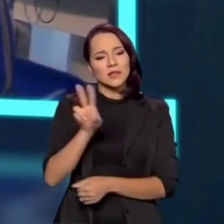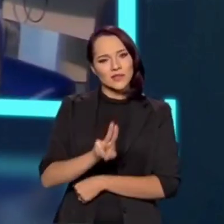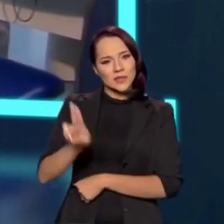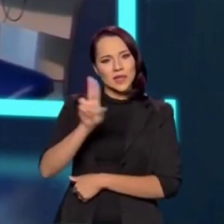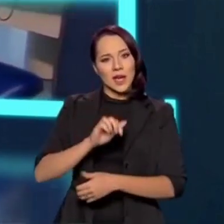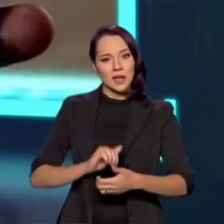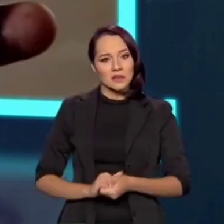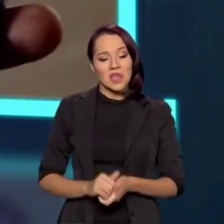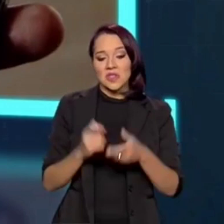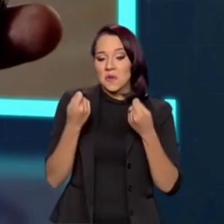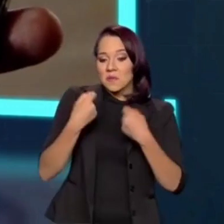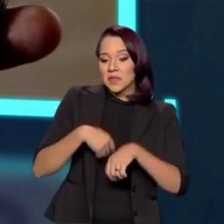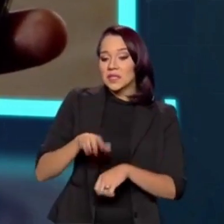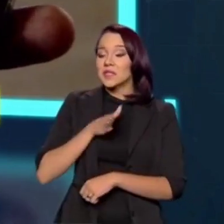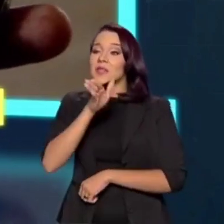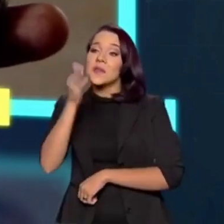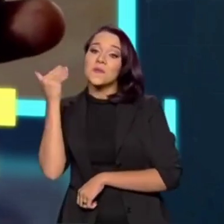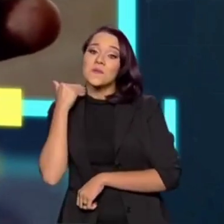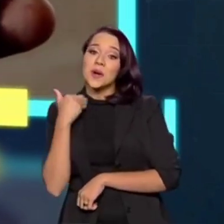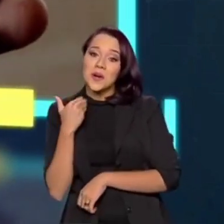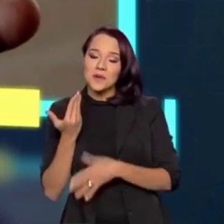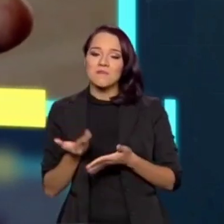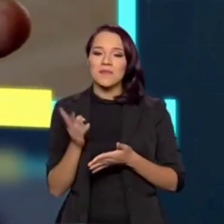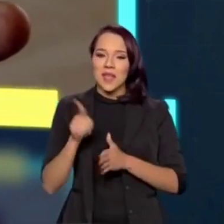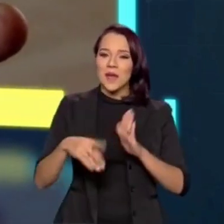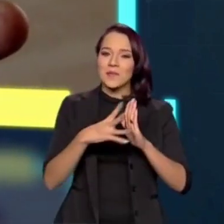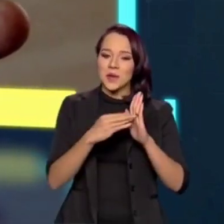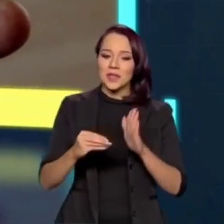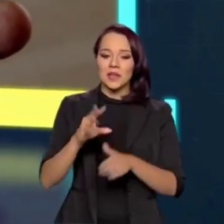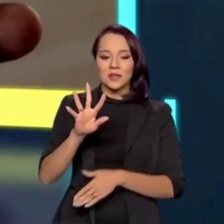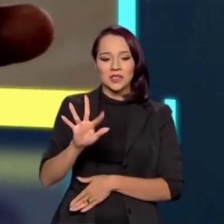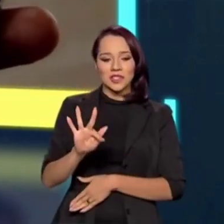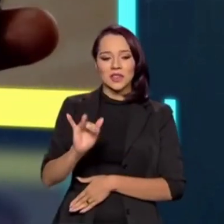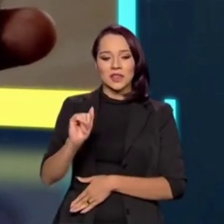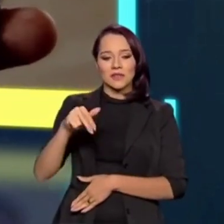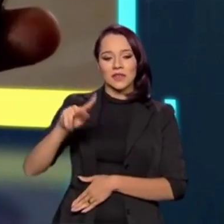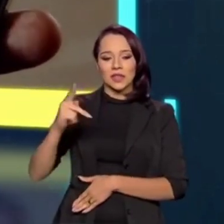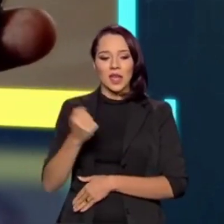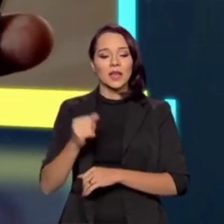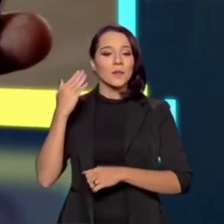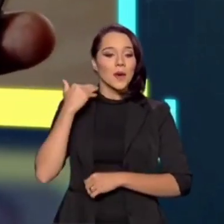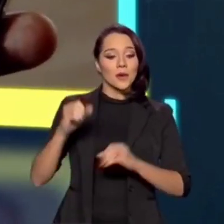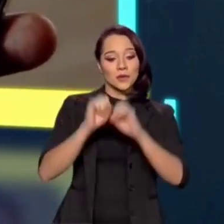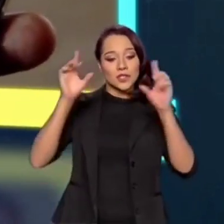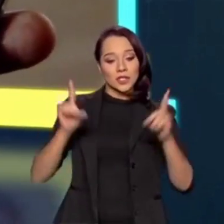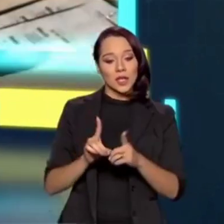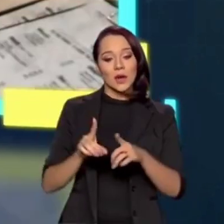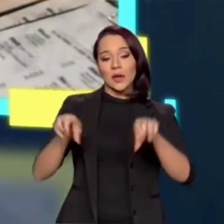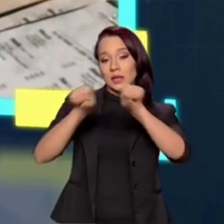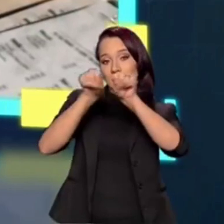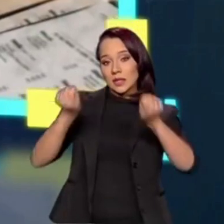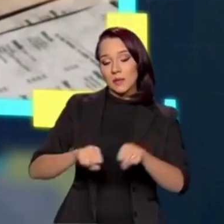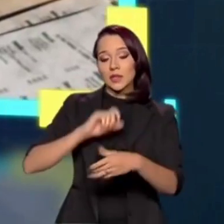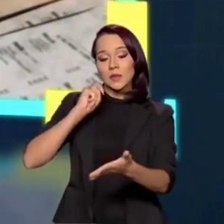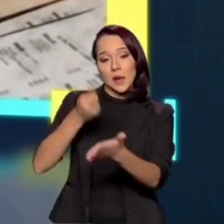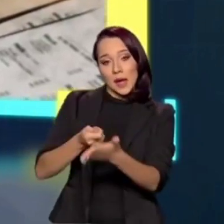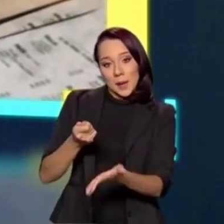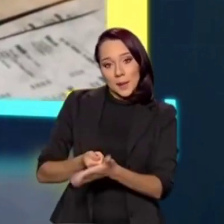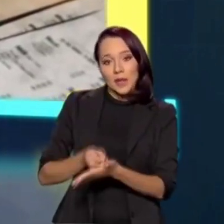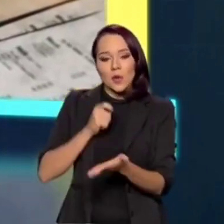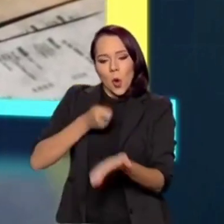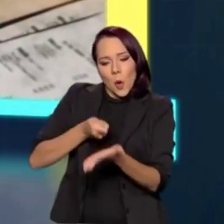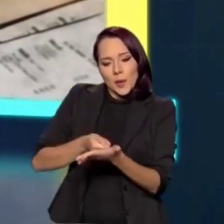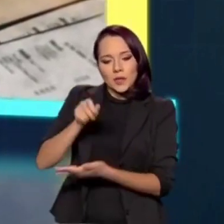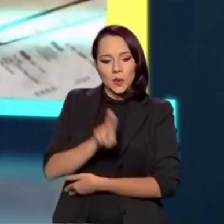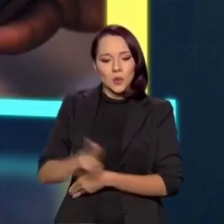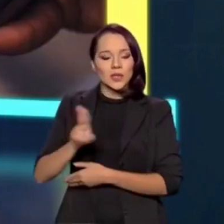usados, sem precisar ir a um banco. São exemplos de fintechs os bancos digitais, os sistemas de pagamentos e cobranças por